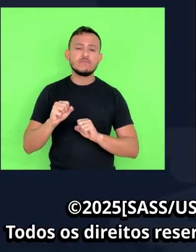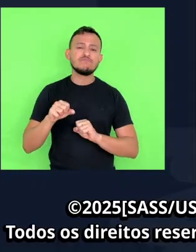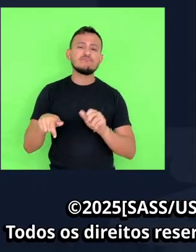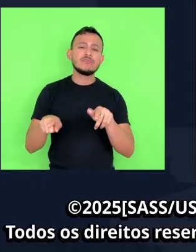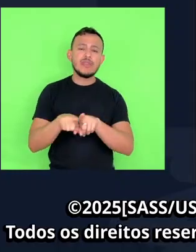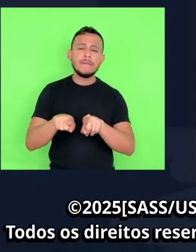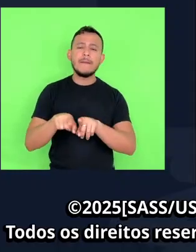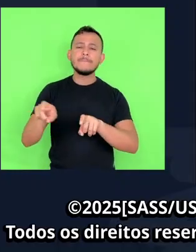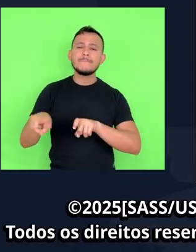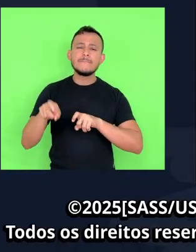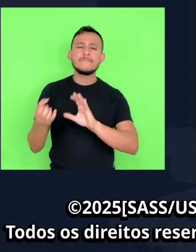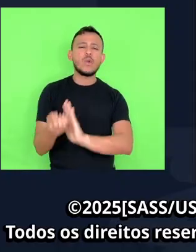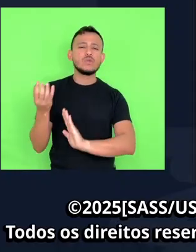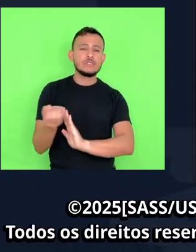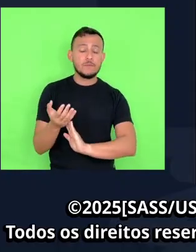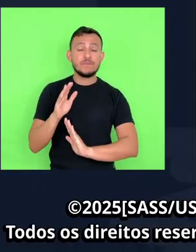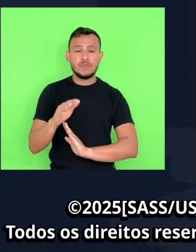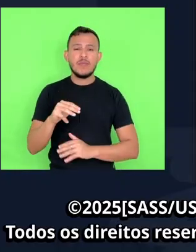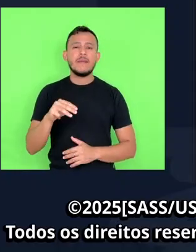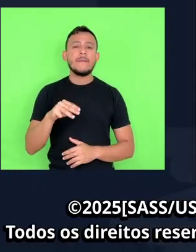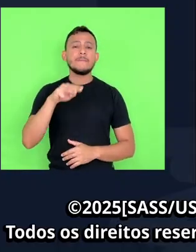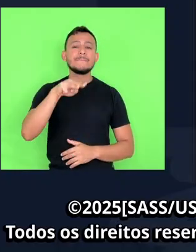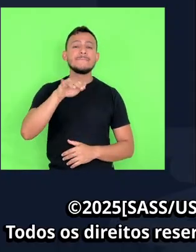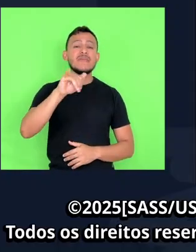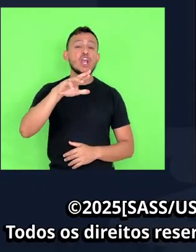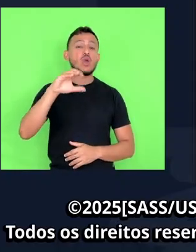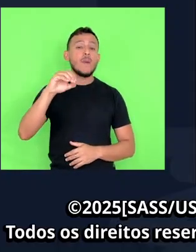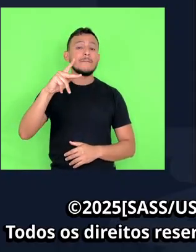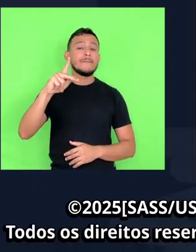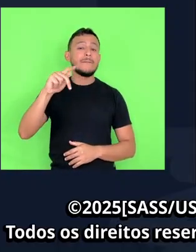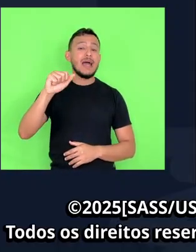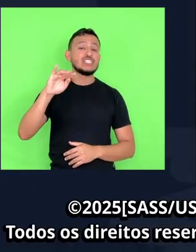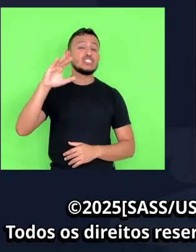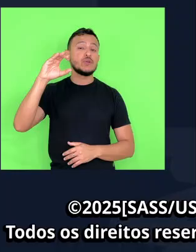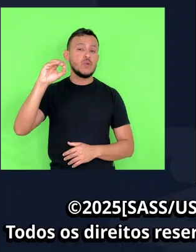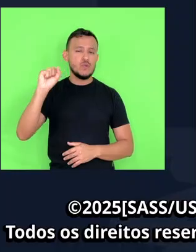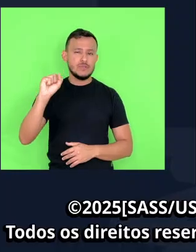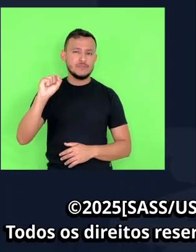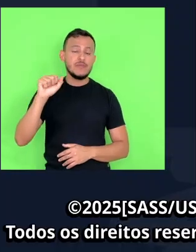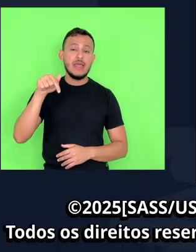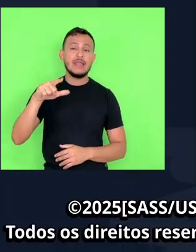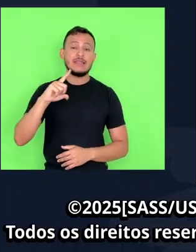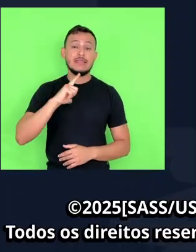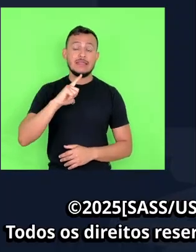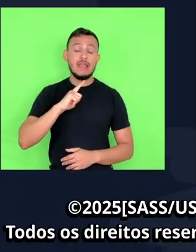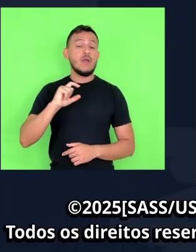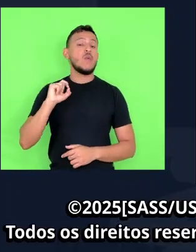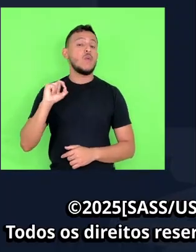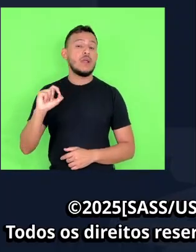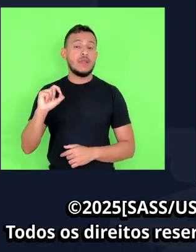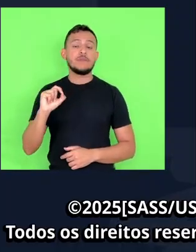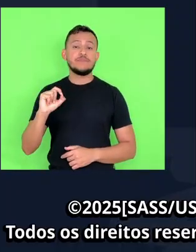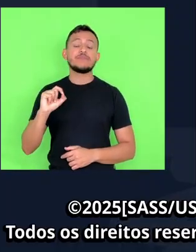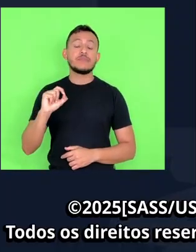agrícola? Primeiro, bom, vamos falar de microplásticos, né? Os microplásticos, eles estão